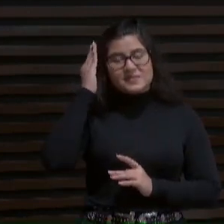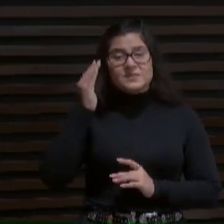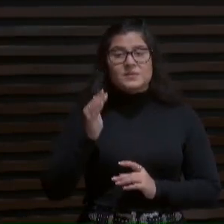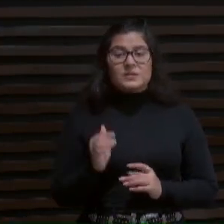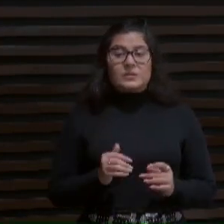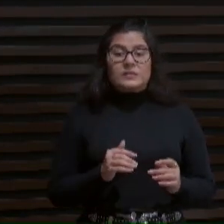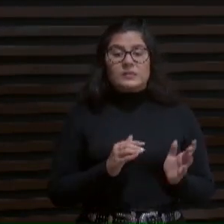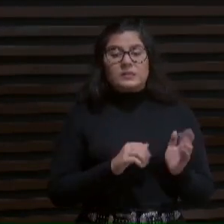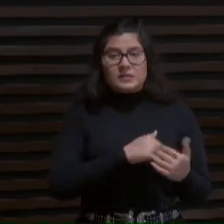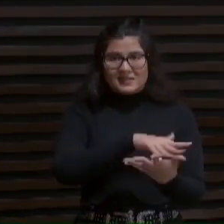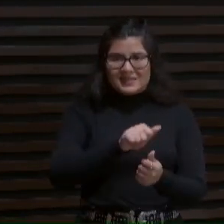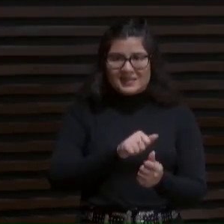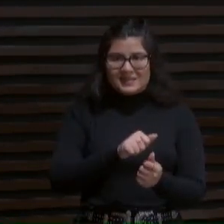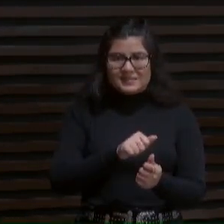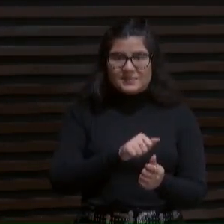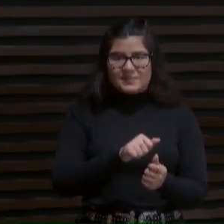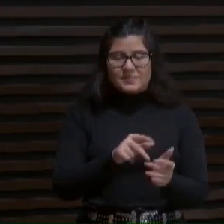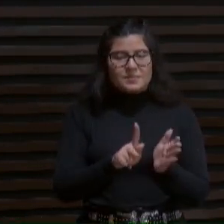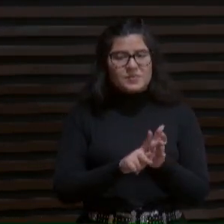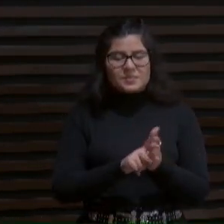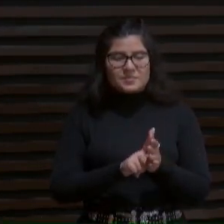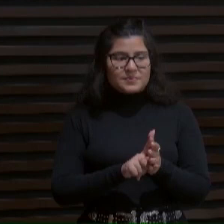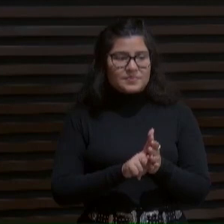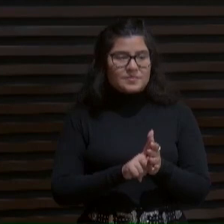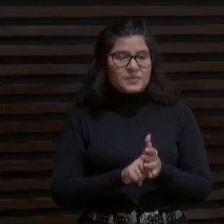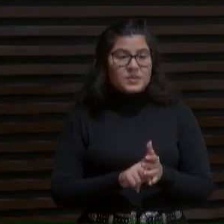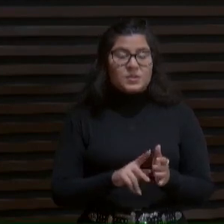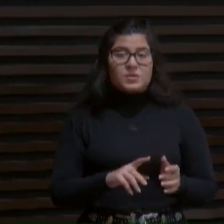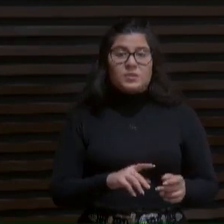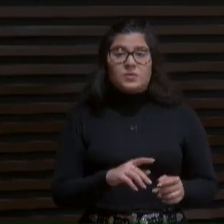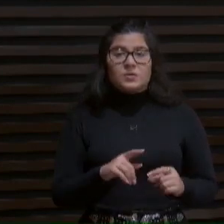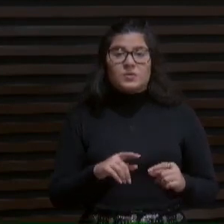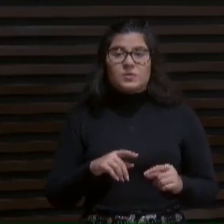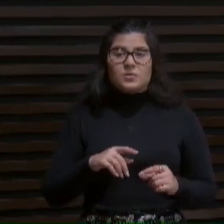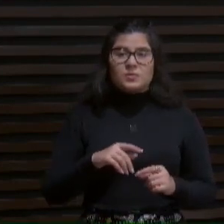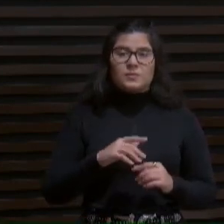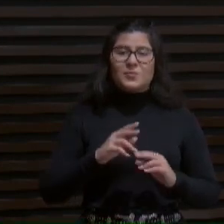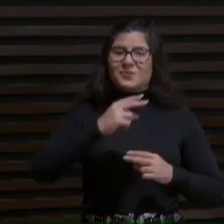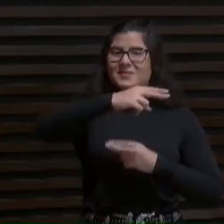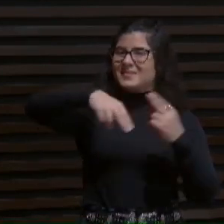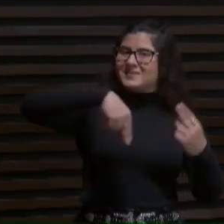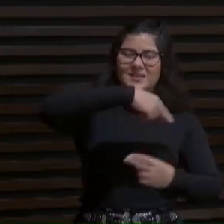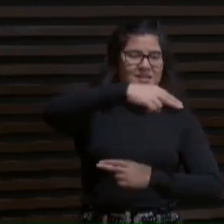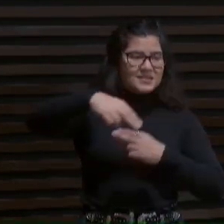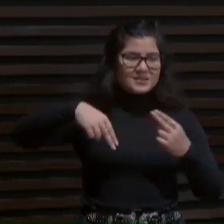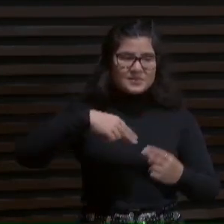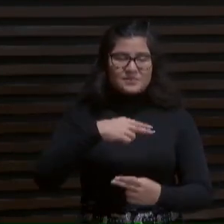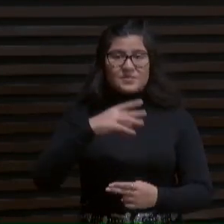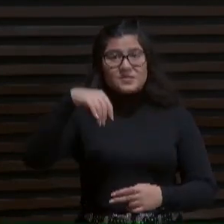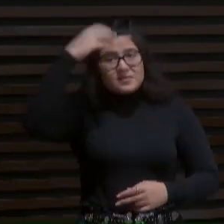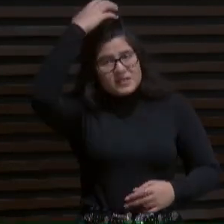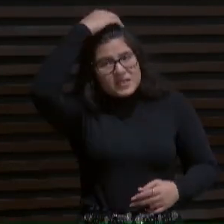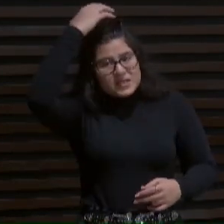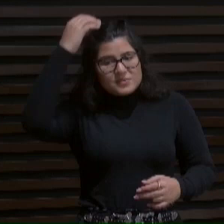toda a terra, não toda a terra de Canaã, mas todo o planeta Terra. O seu reino se estenderia